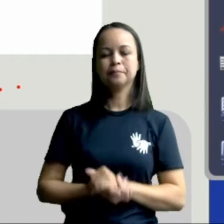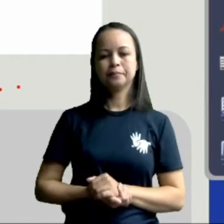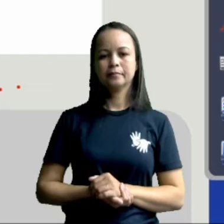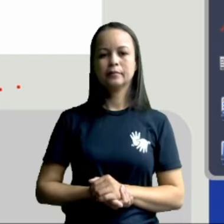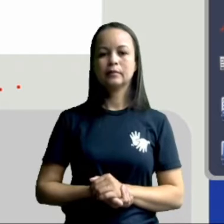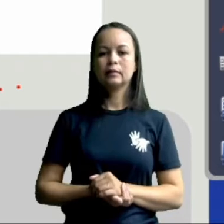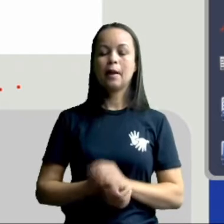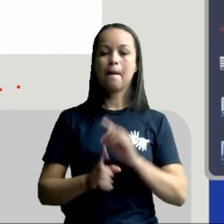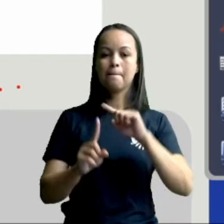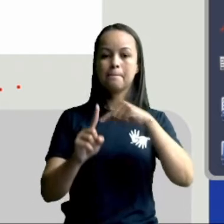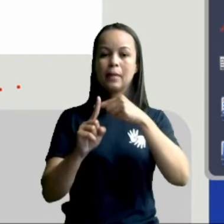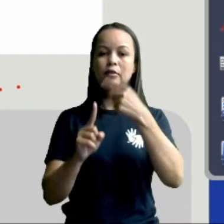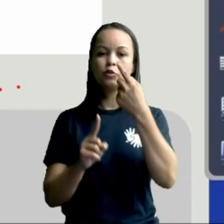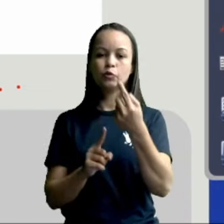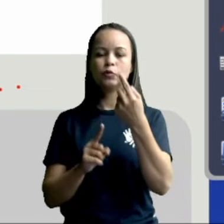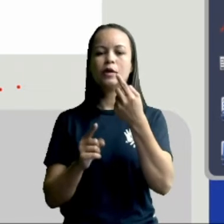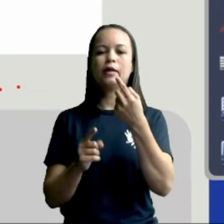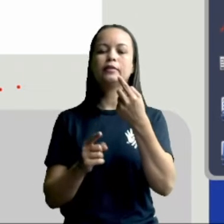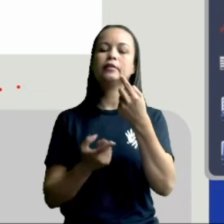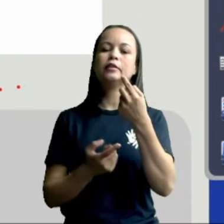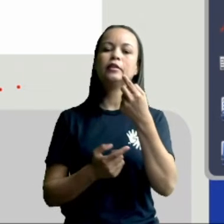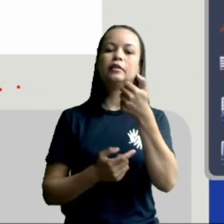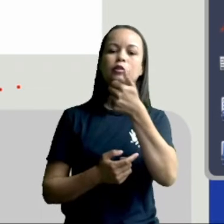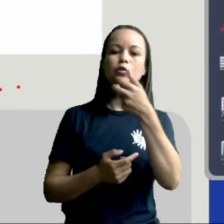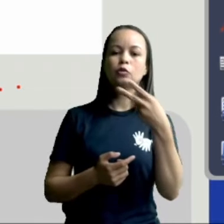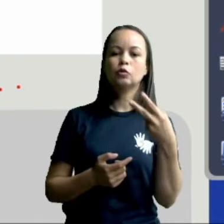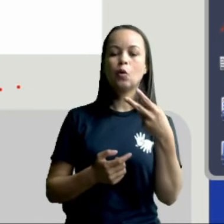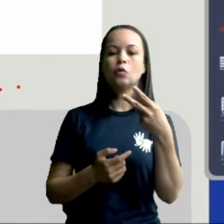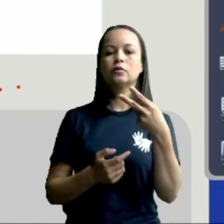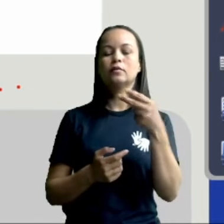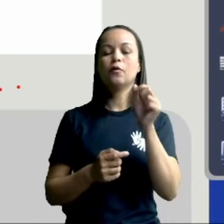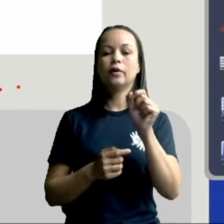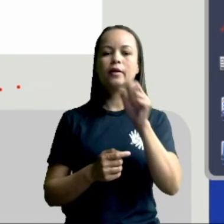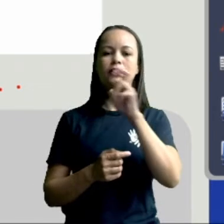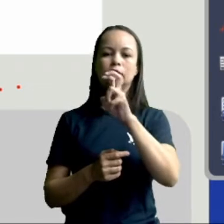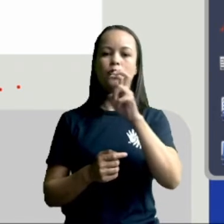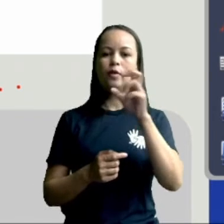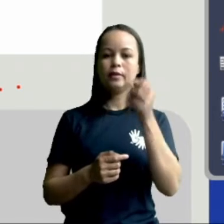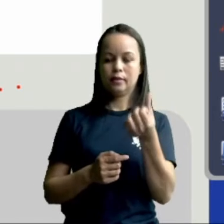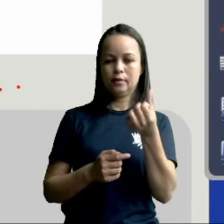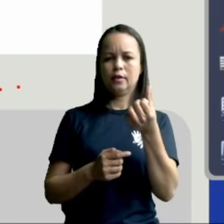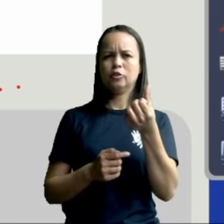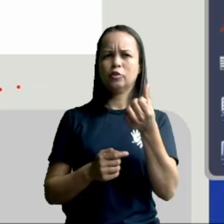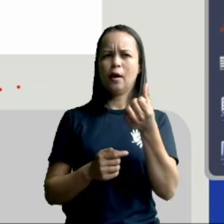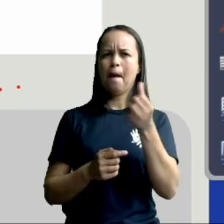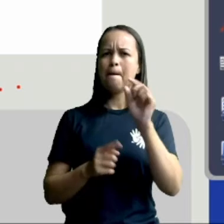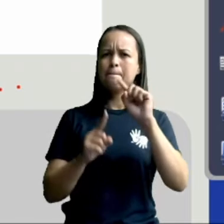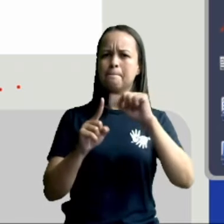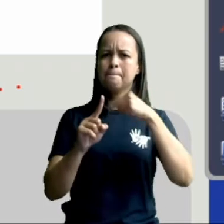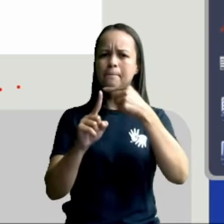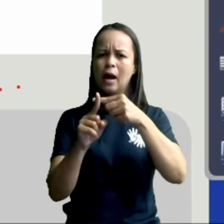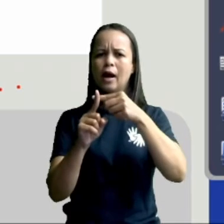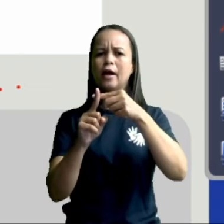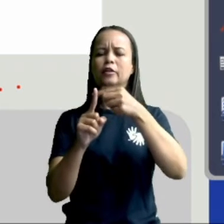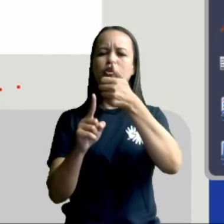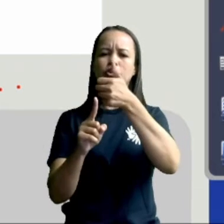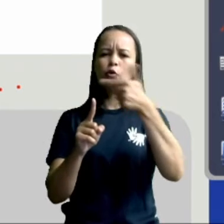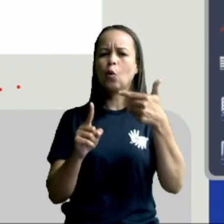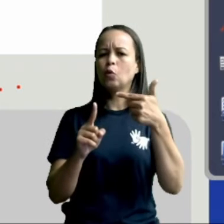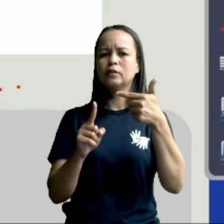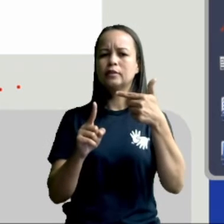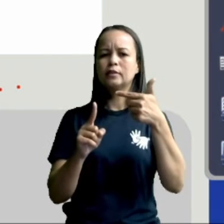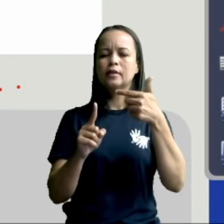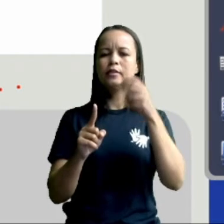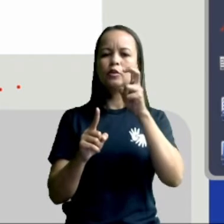Aí bota mais uma de R$12, vai para 56. 56, colocando mais